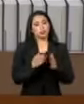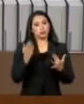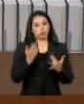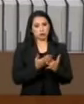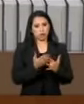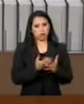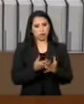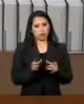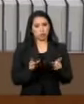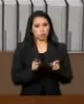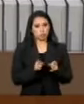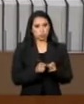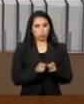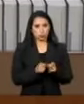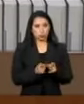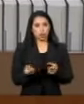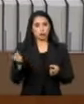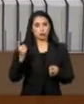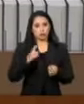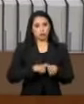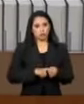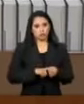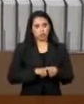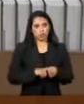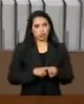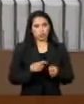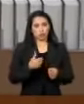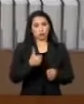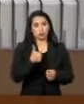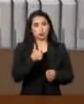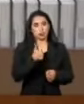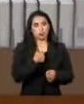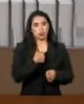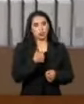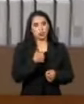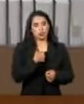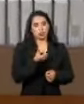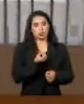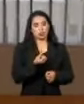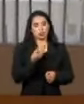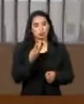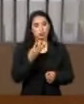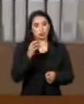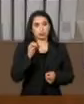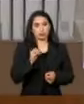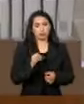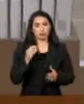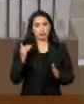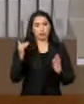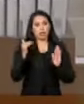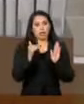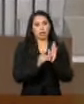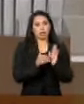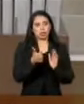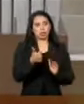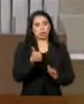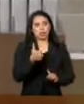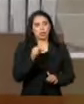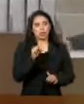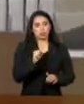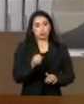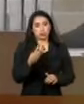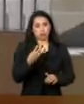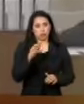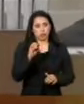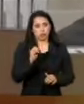curto, retornarmos por volta de 16h30 e irmos até 18h30, que eu penso que seria o tempo